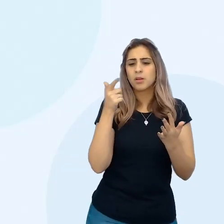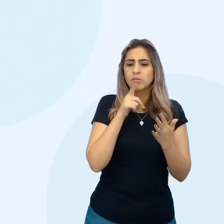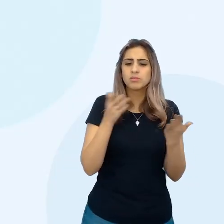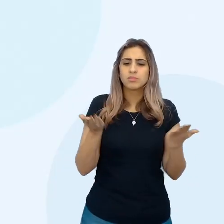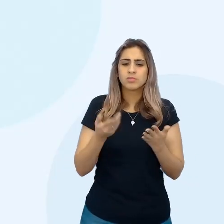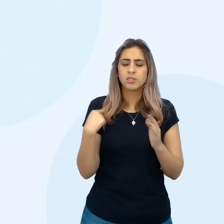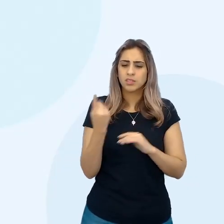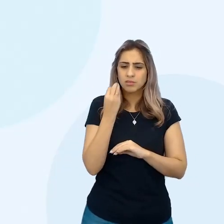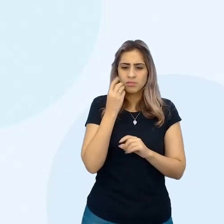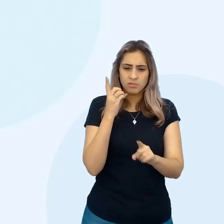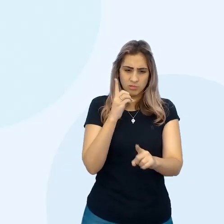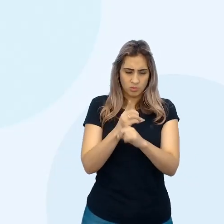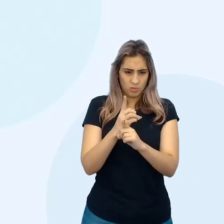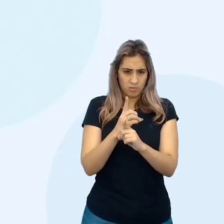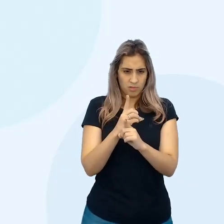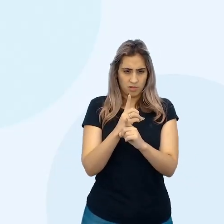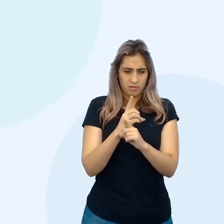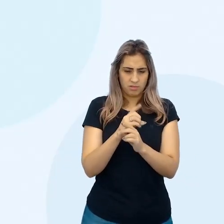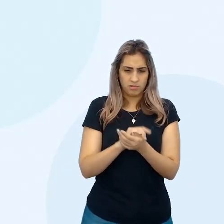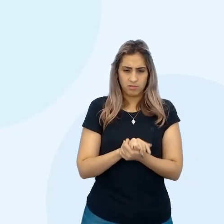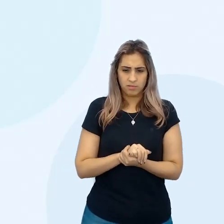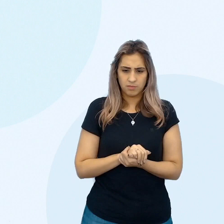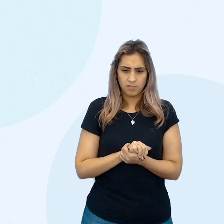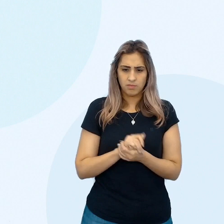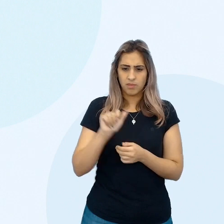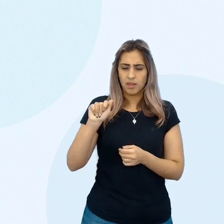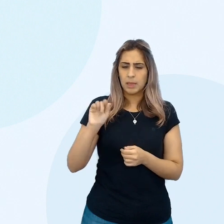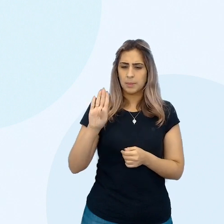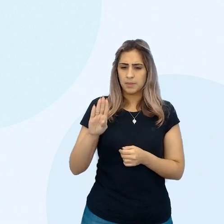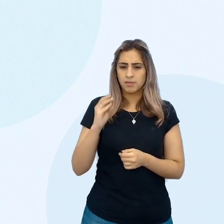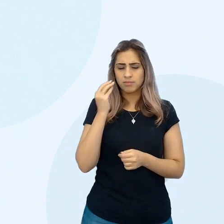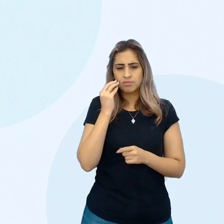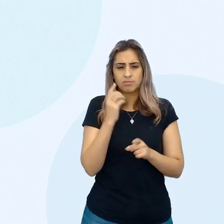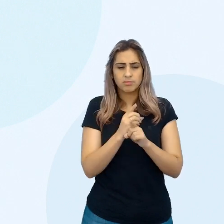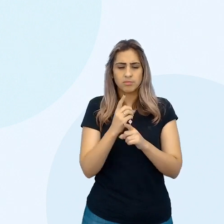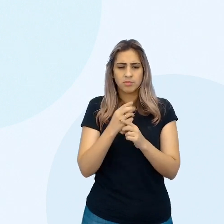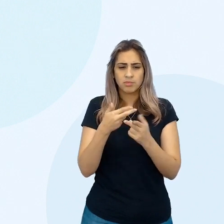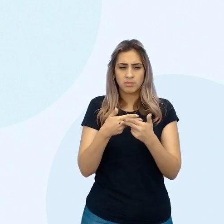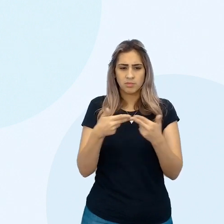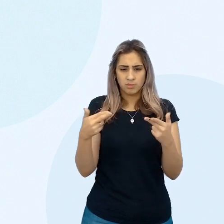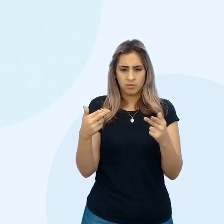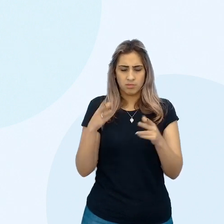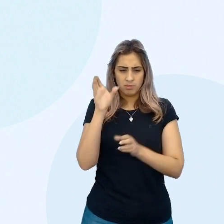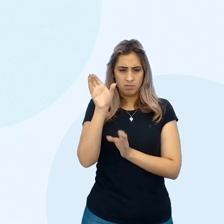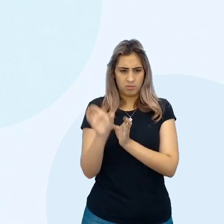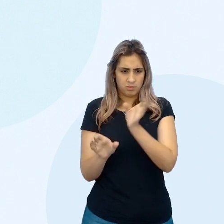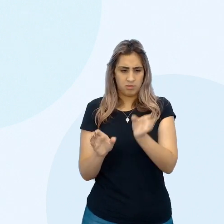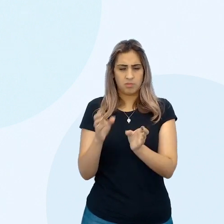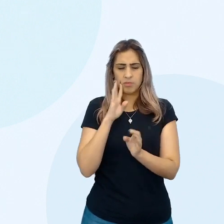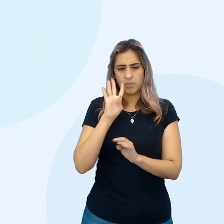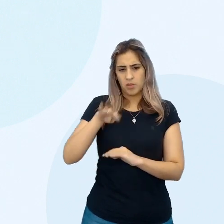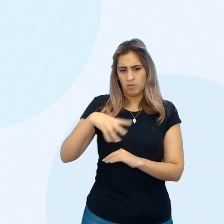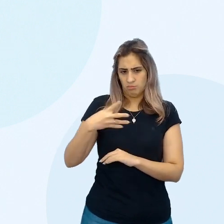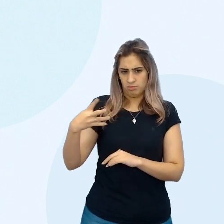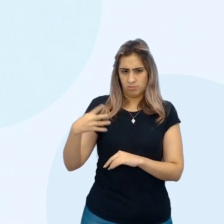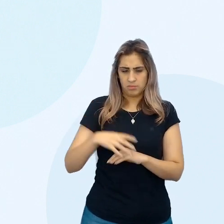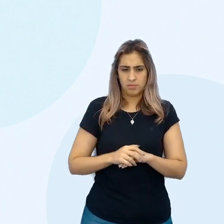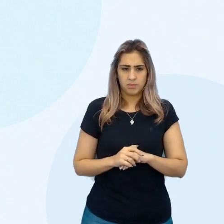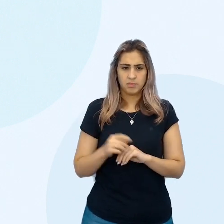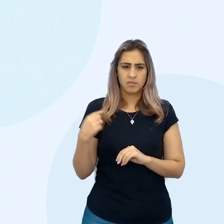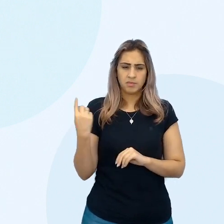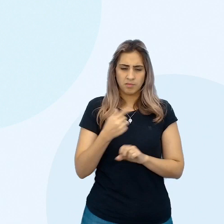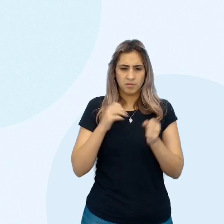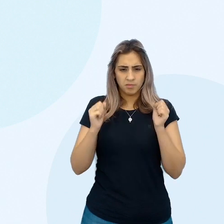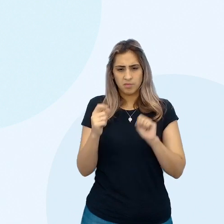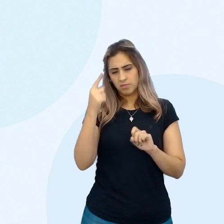Para a gente poder descobrir aí, né, se A e B, a gente vai ter que fazer algumas colunas extras. Então tem aí, ó, construir novas colunas. Legal. E a gente vai